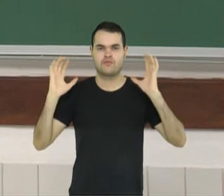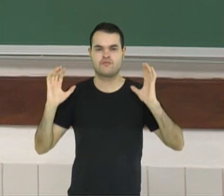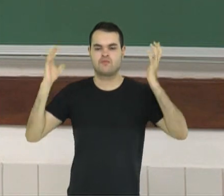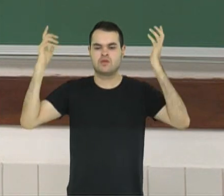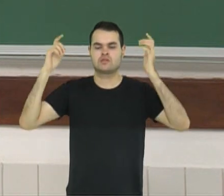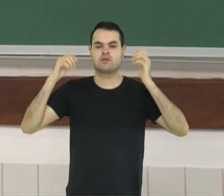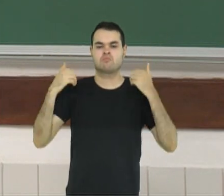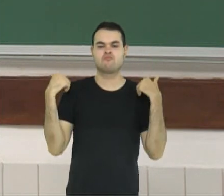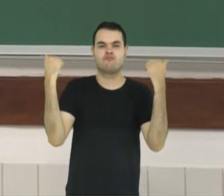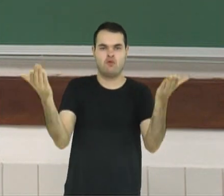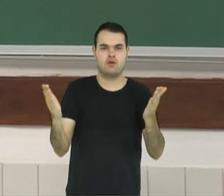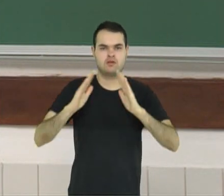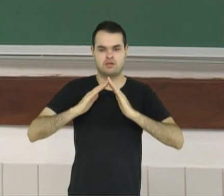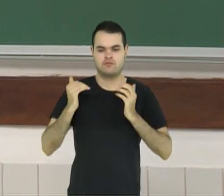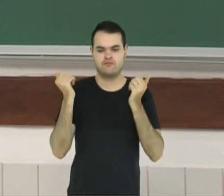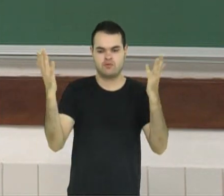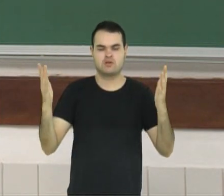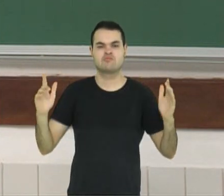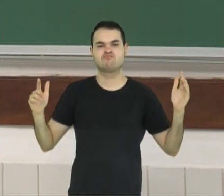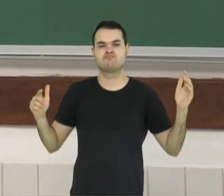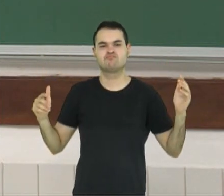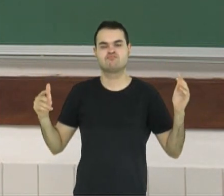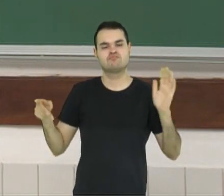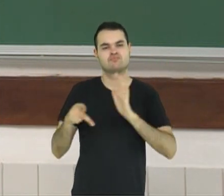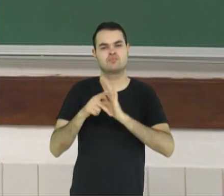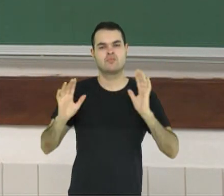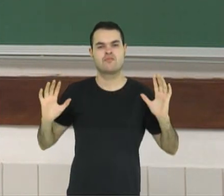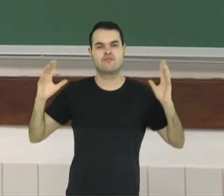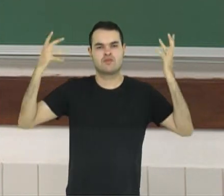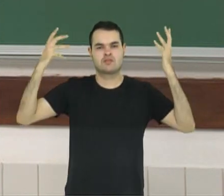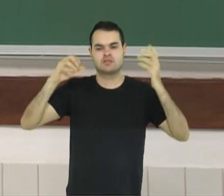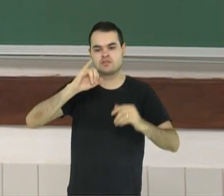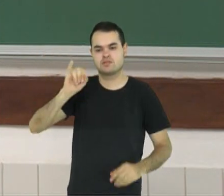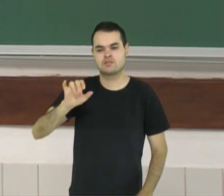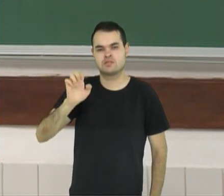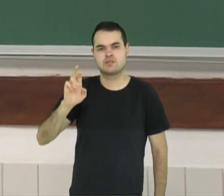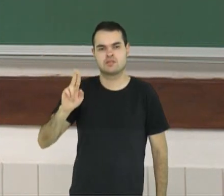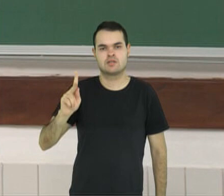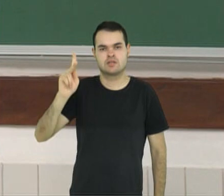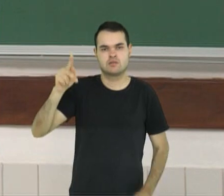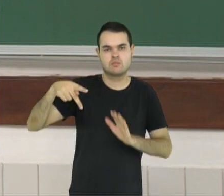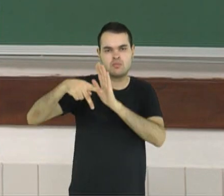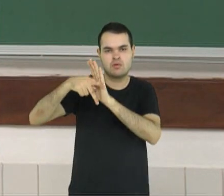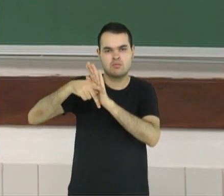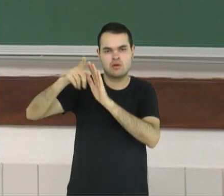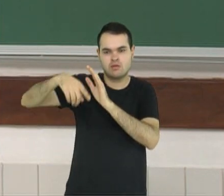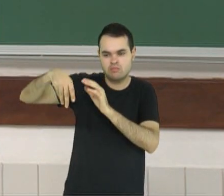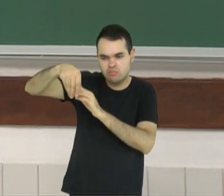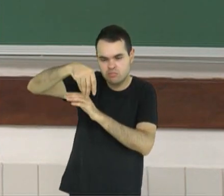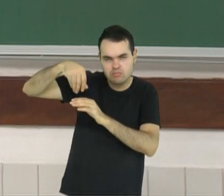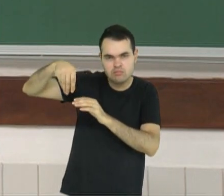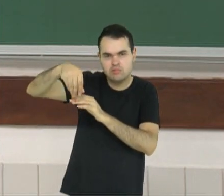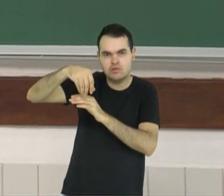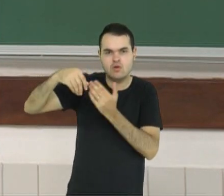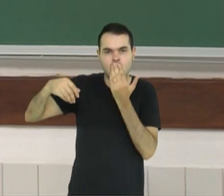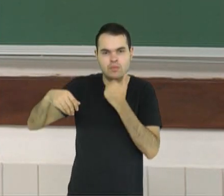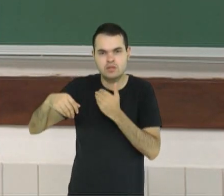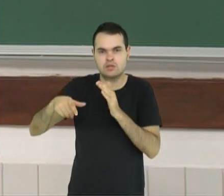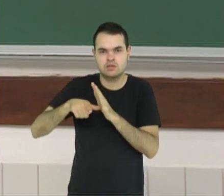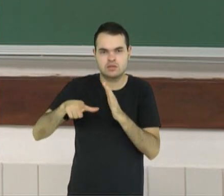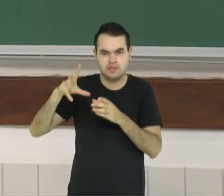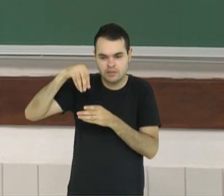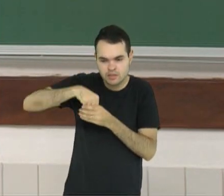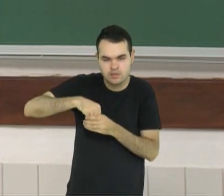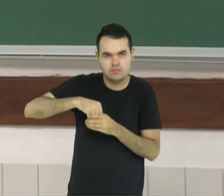ar livre. Outra coisa que existe até hoje na cultura americana, que é o jerk food, que significa comida temperada, que é aquele frango defumado